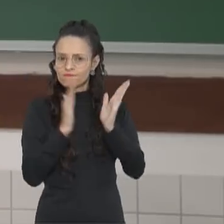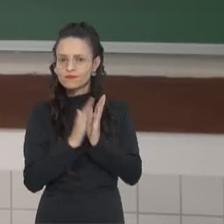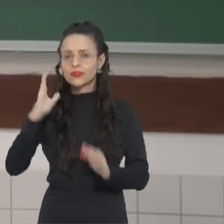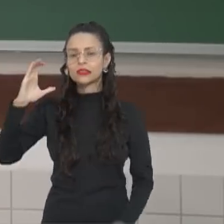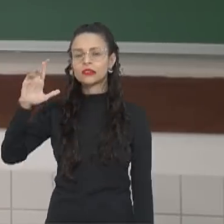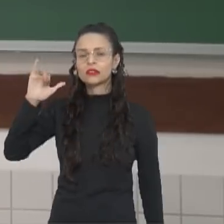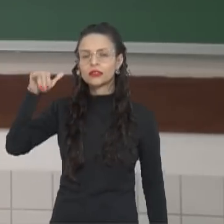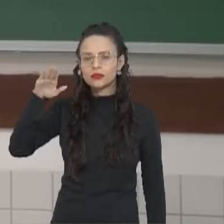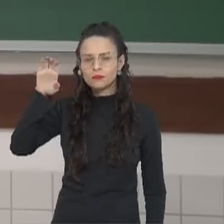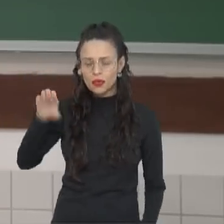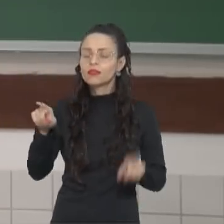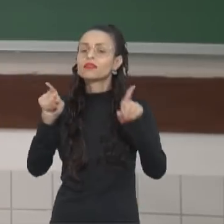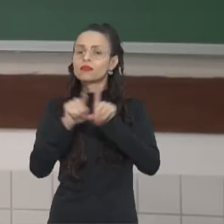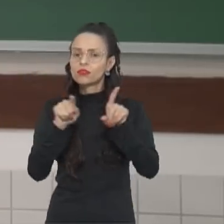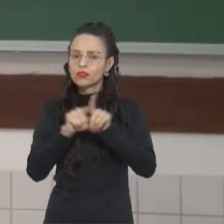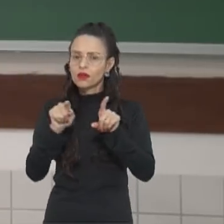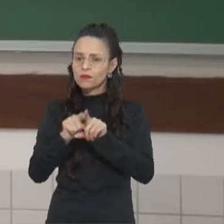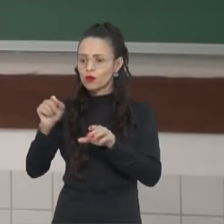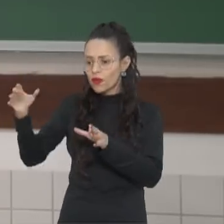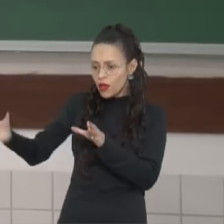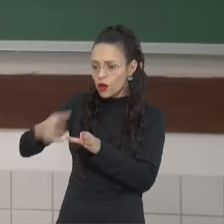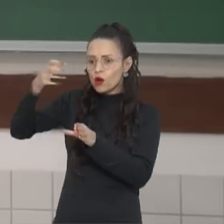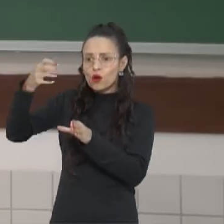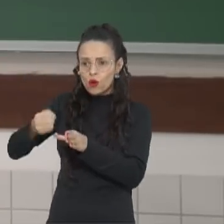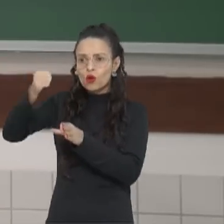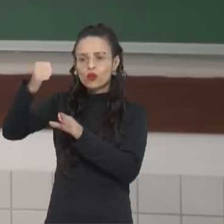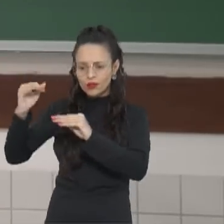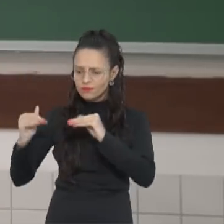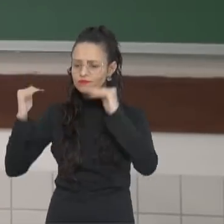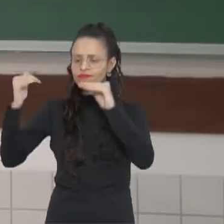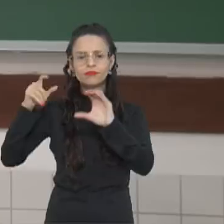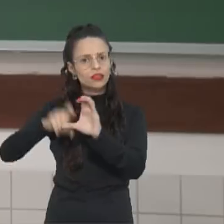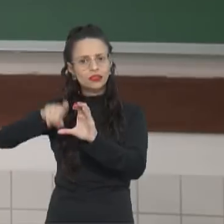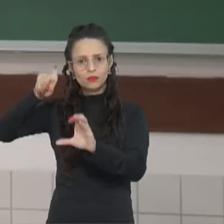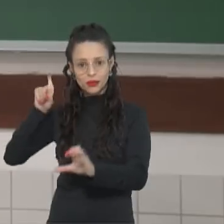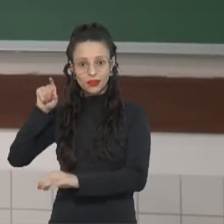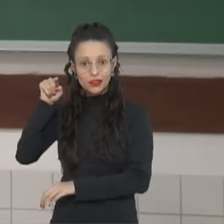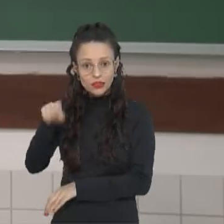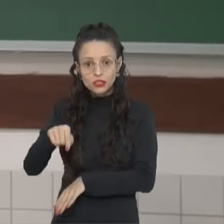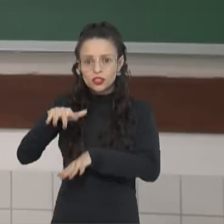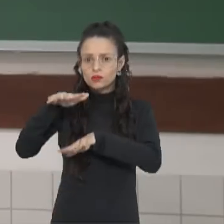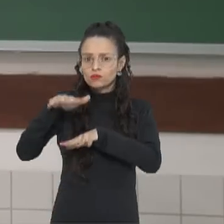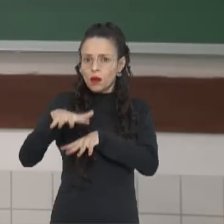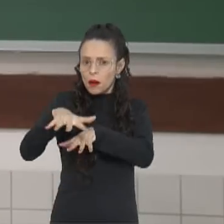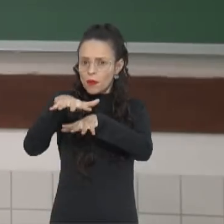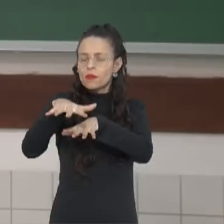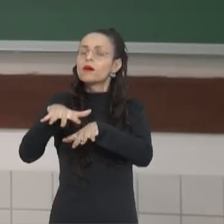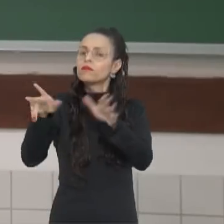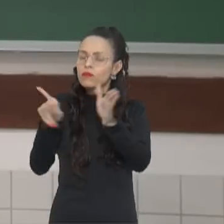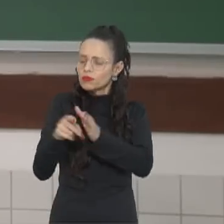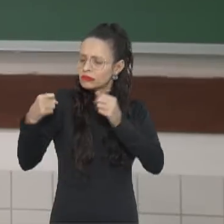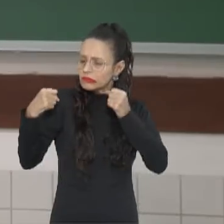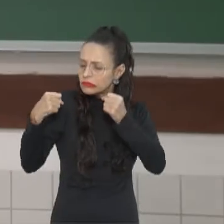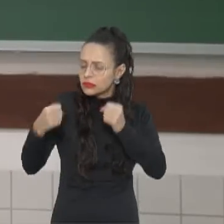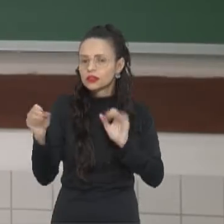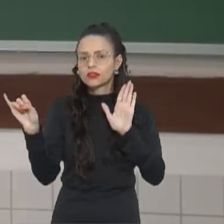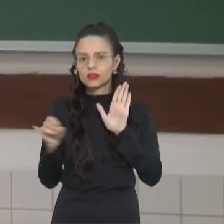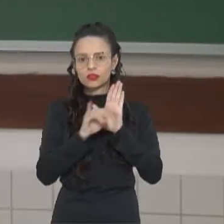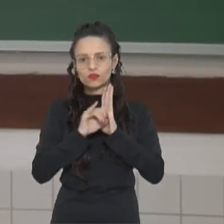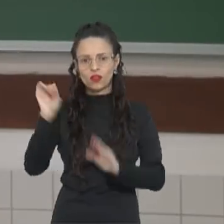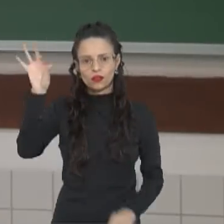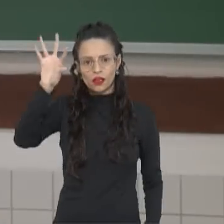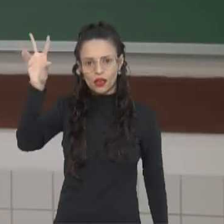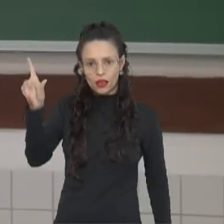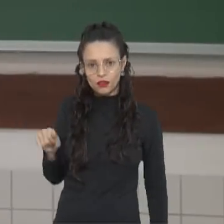luta pela soberania das colônias, que elas fossem independentes. Então, movimentos de identidade africana, como